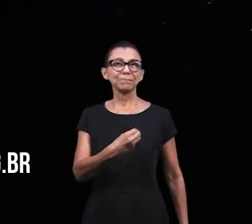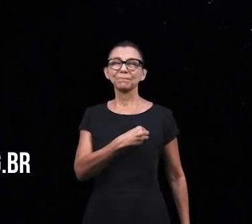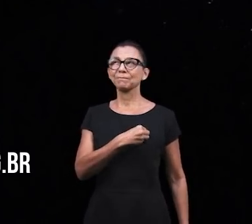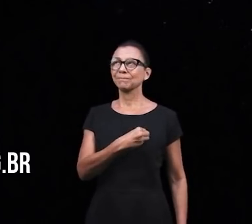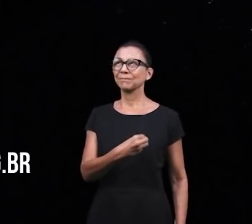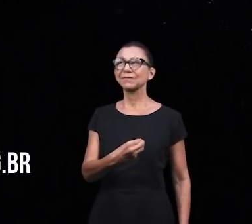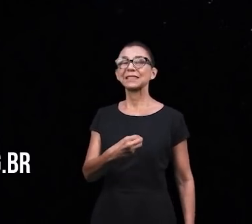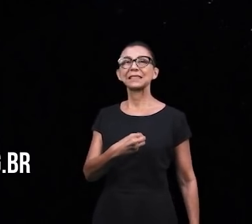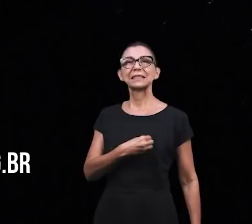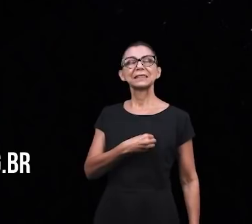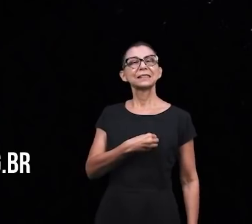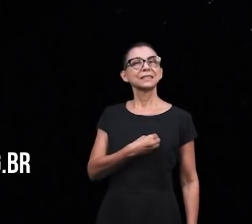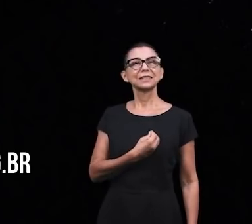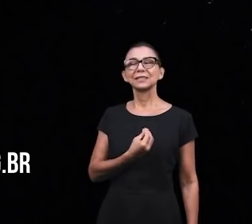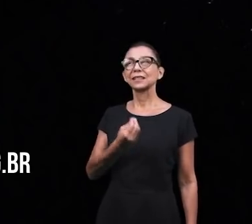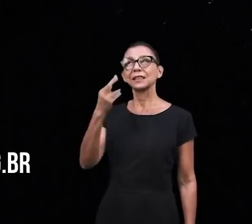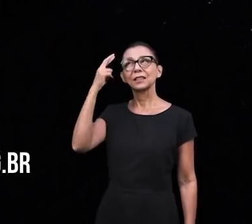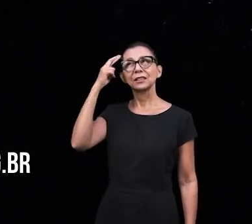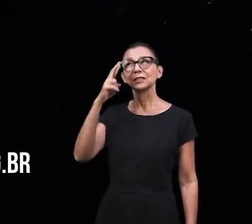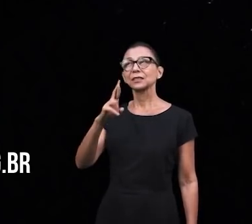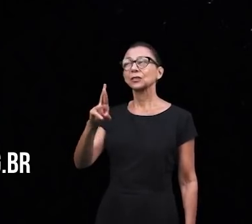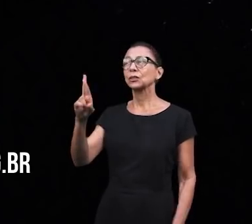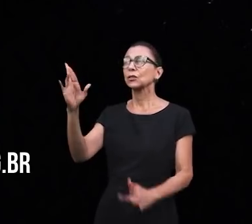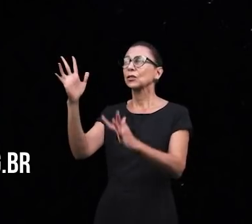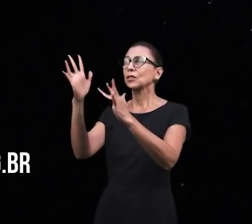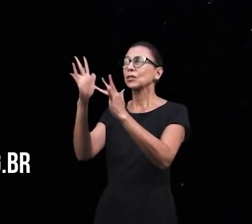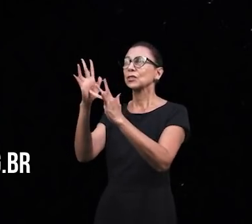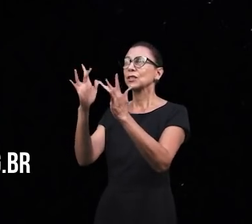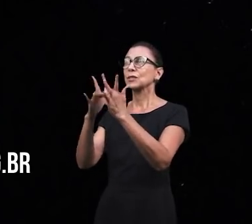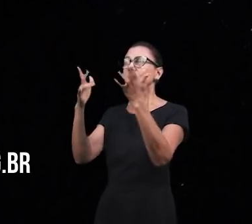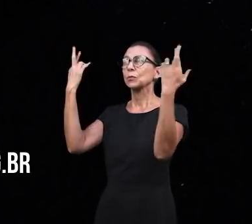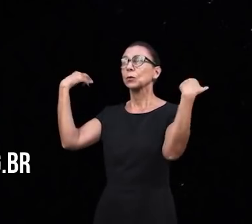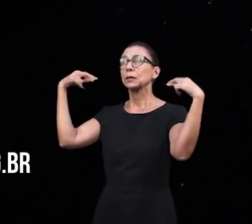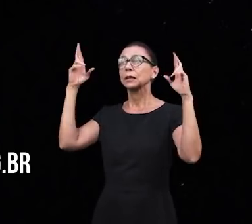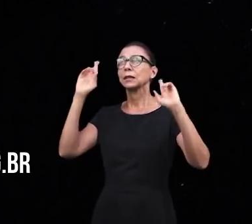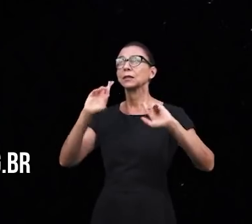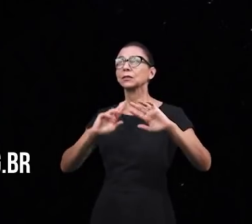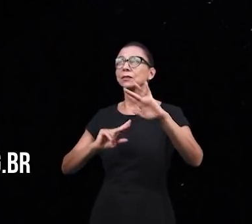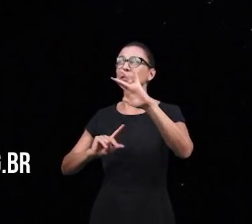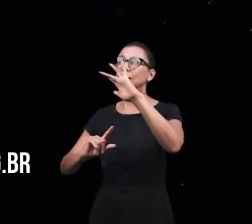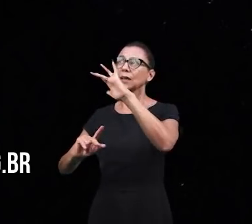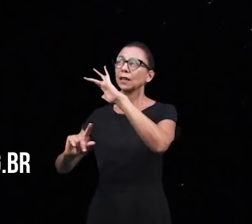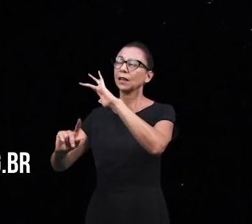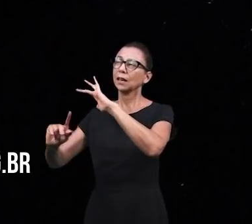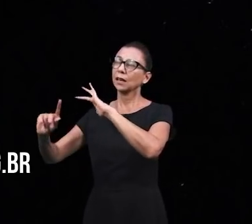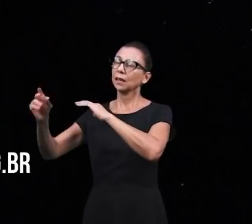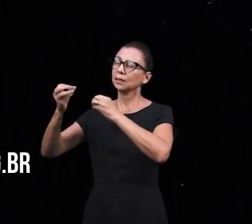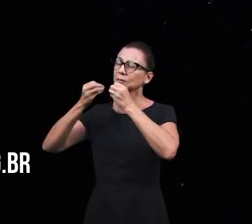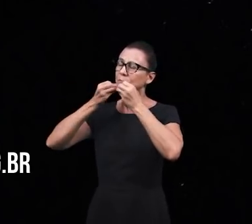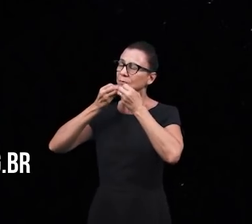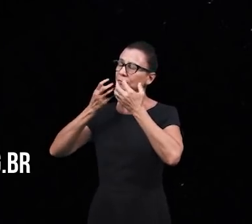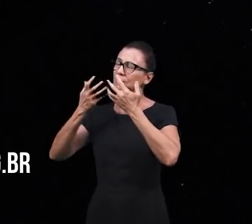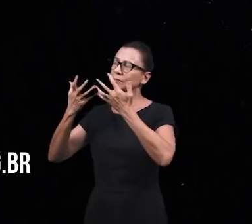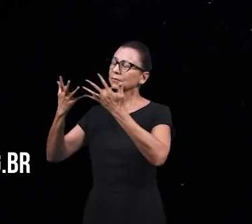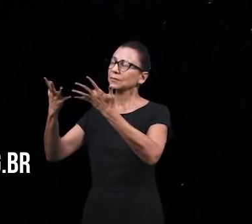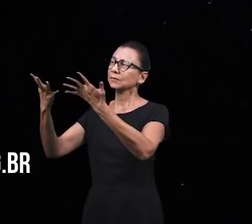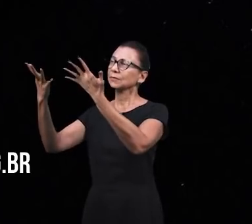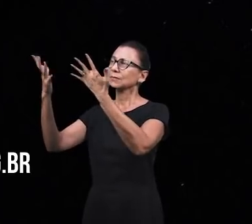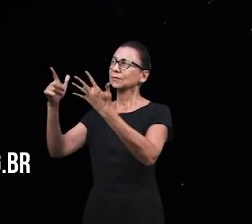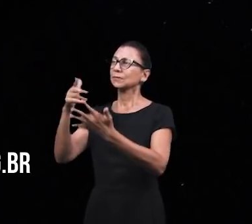ti, Jesus, Cordeiro eterno, confesso que és